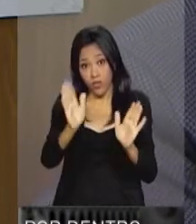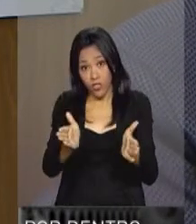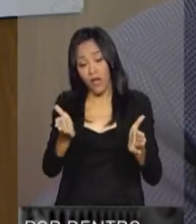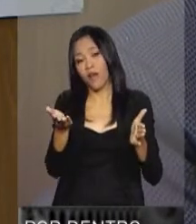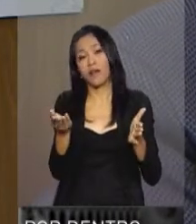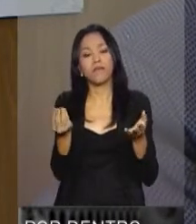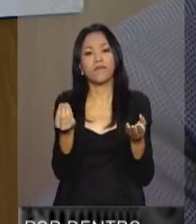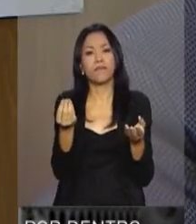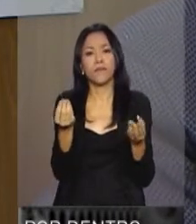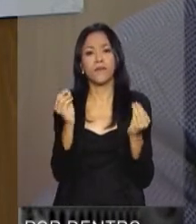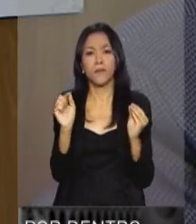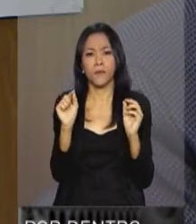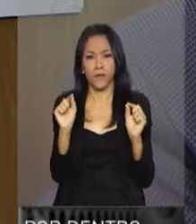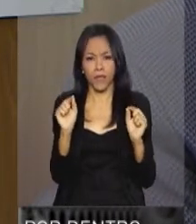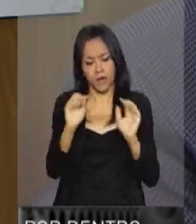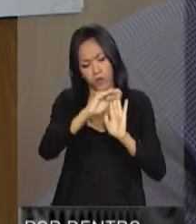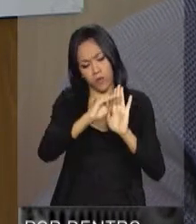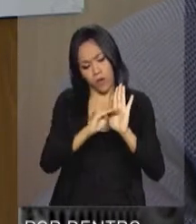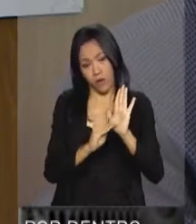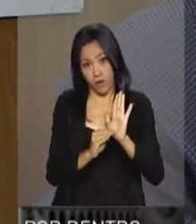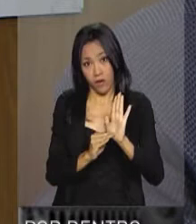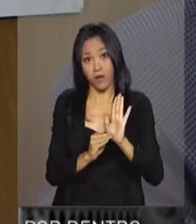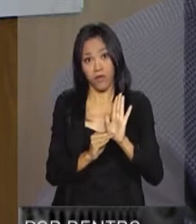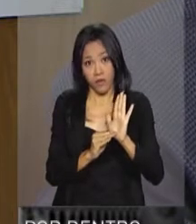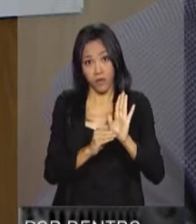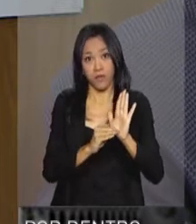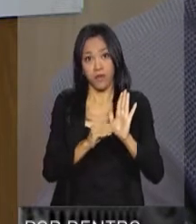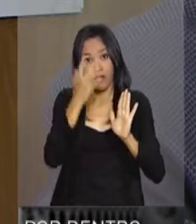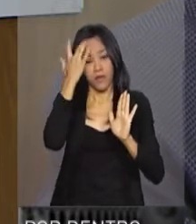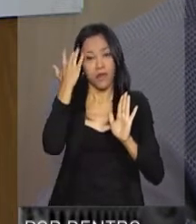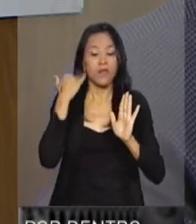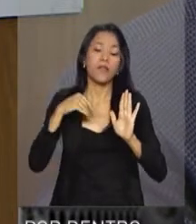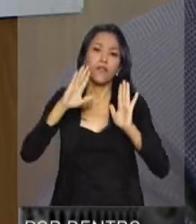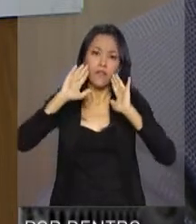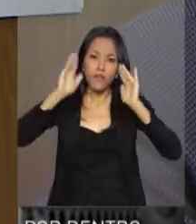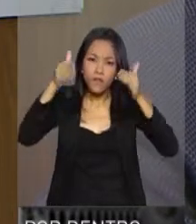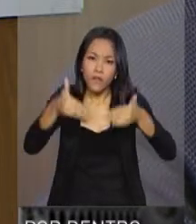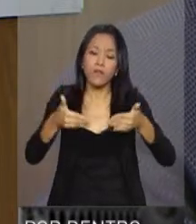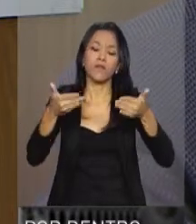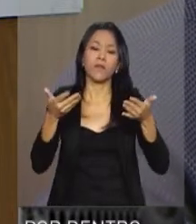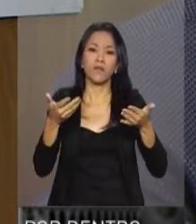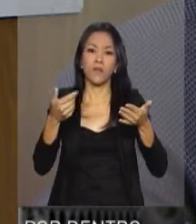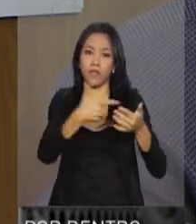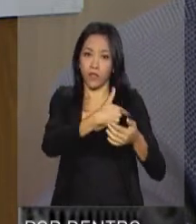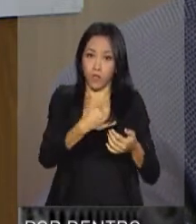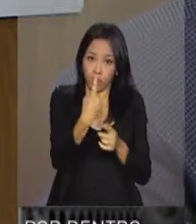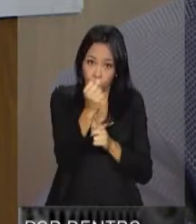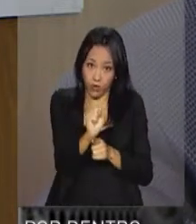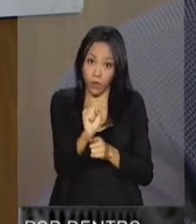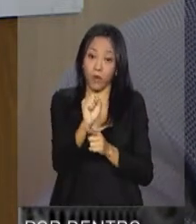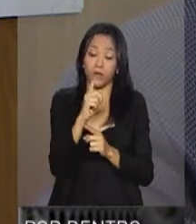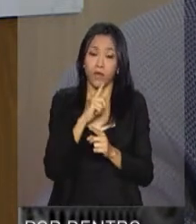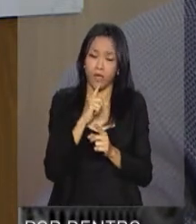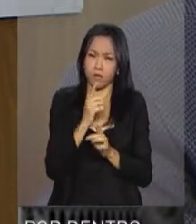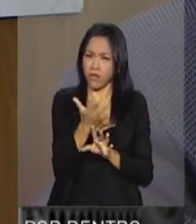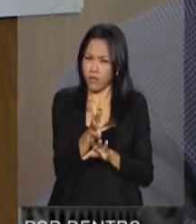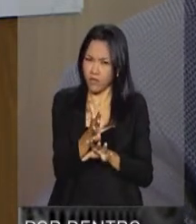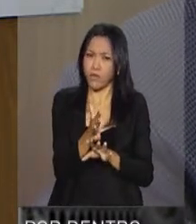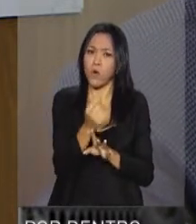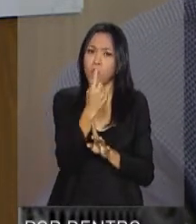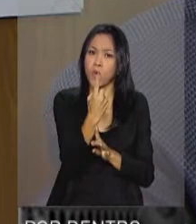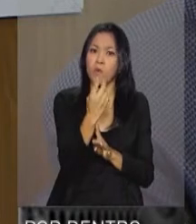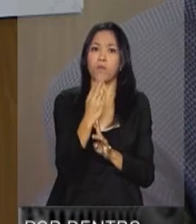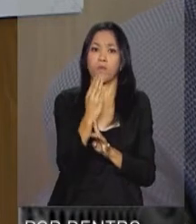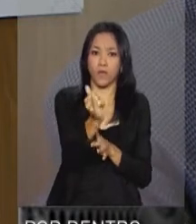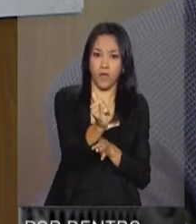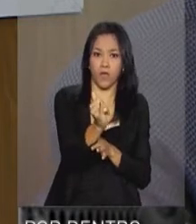todas o todos os programas que dão celeridade prioridade nos programas em 2018 teremos aproximadamente 1 bilhão de